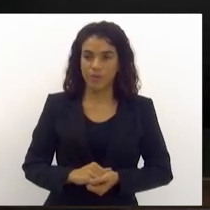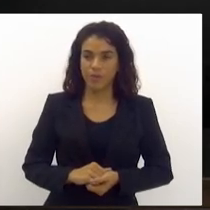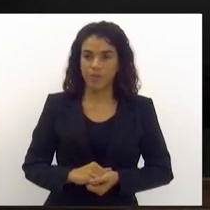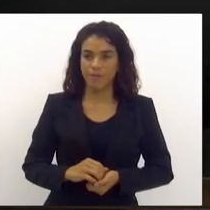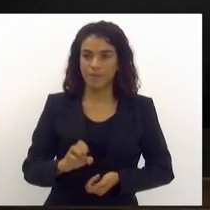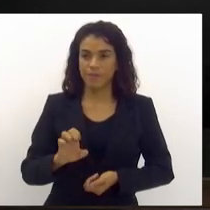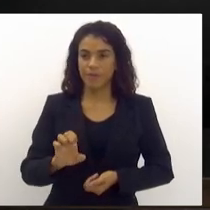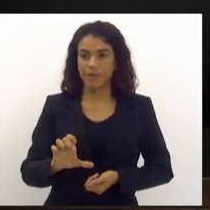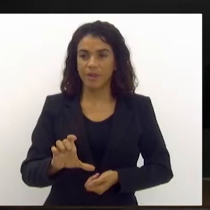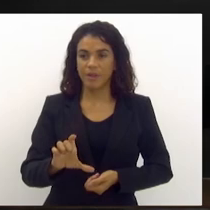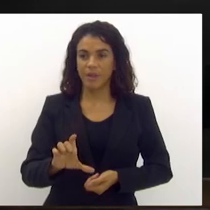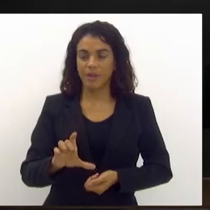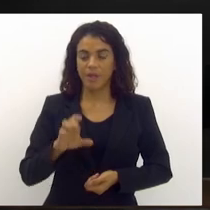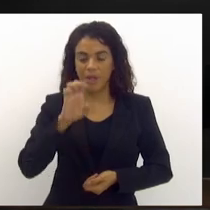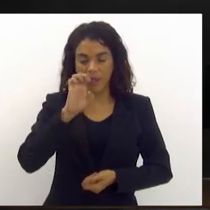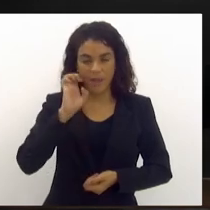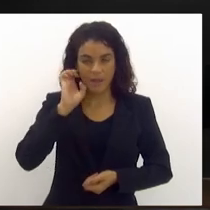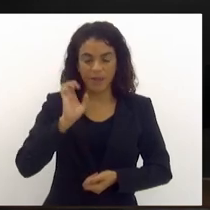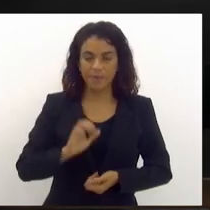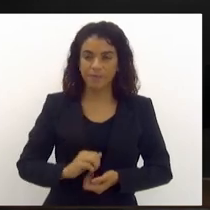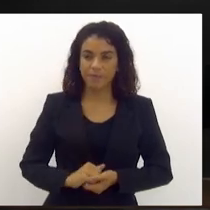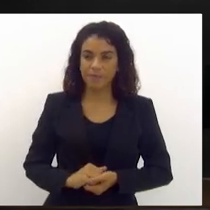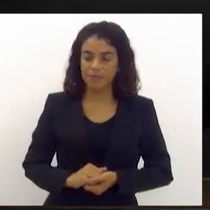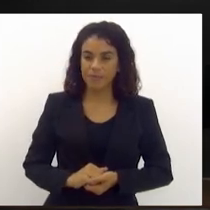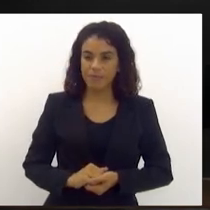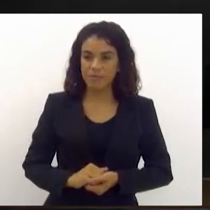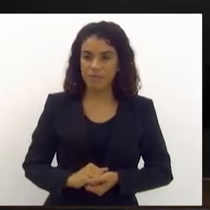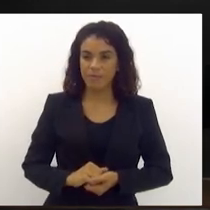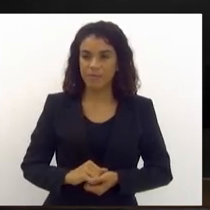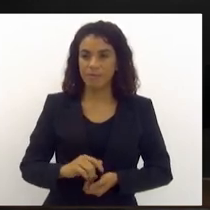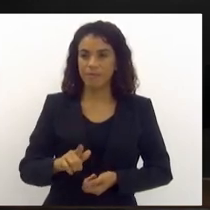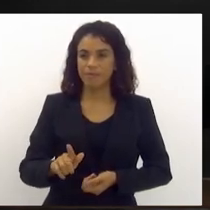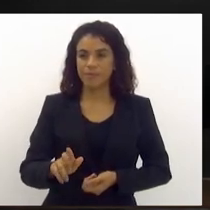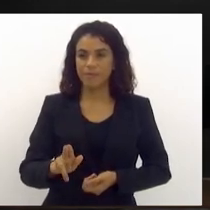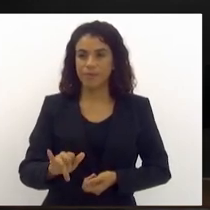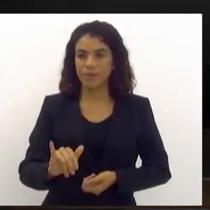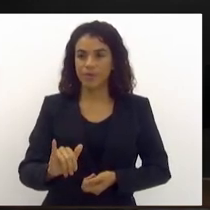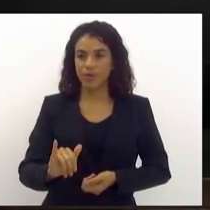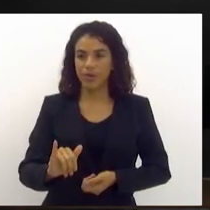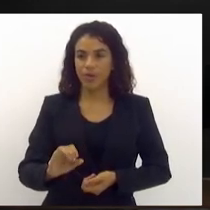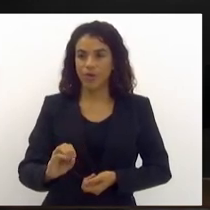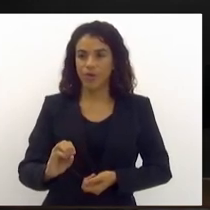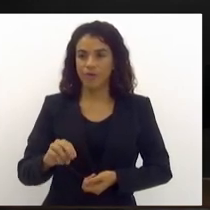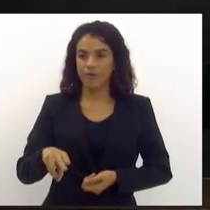Deputada Érica Takimoto. Deputado Giovanni Ratinho.